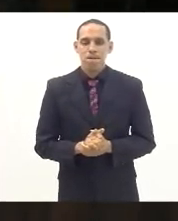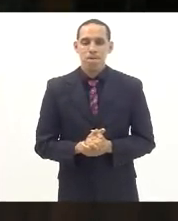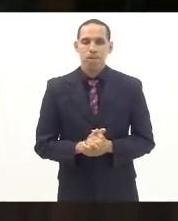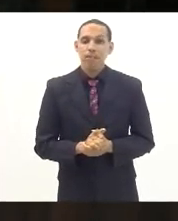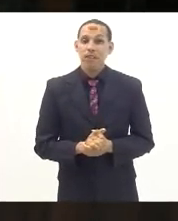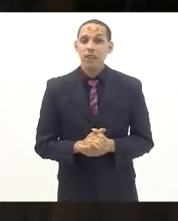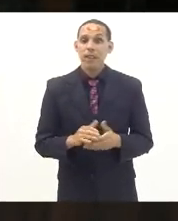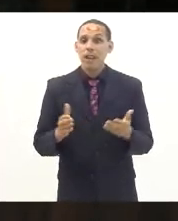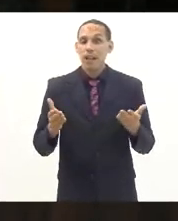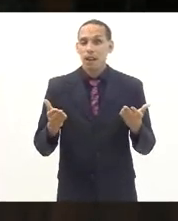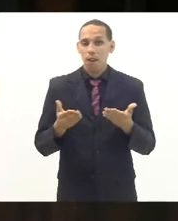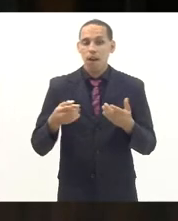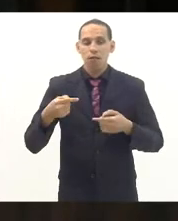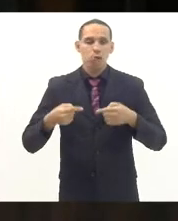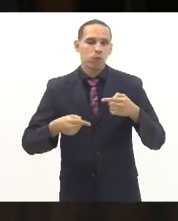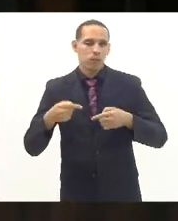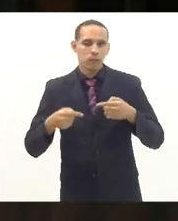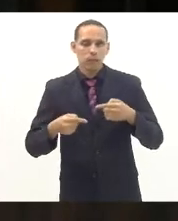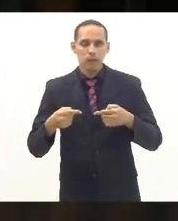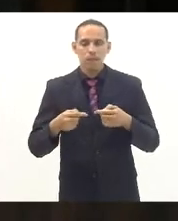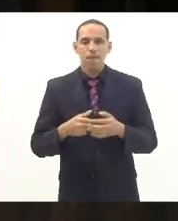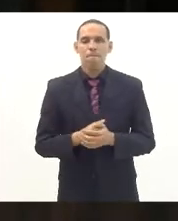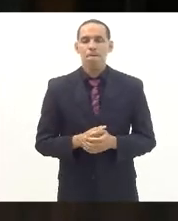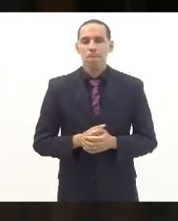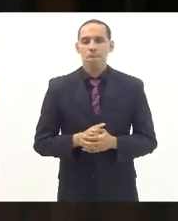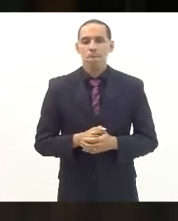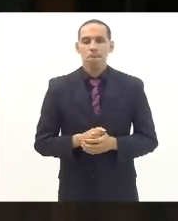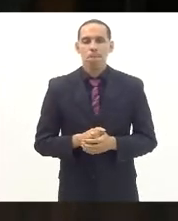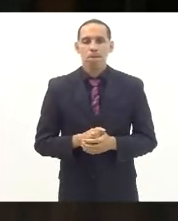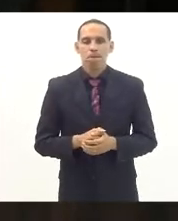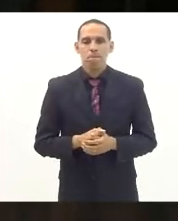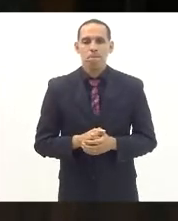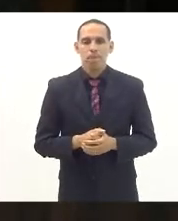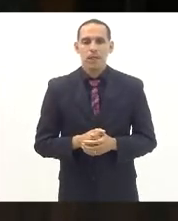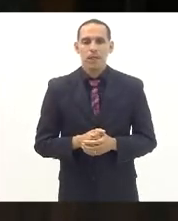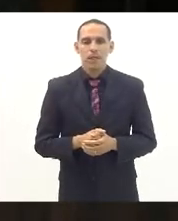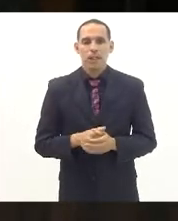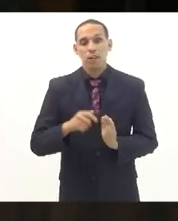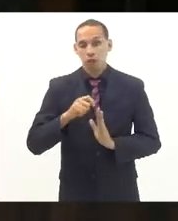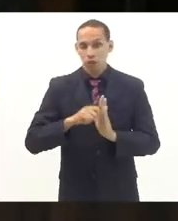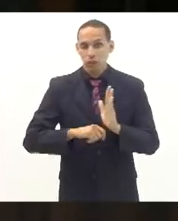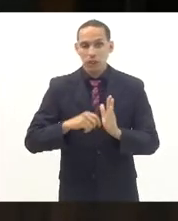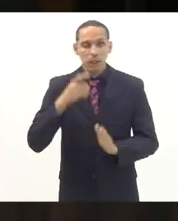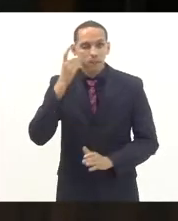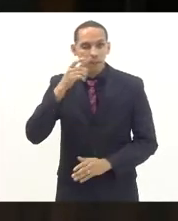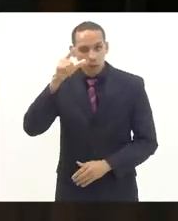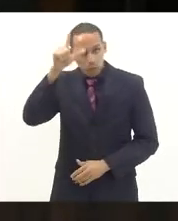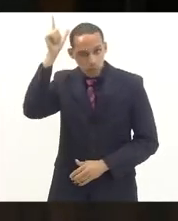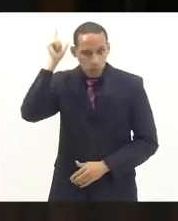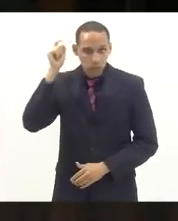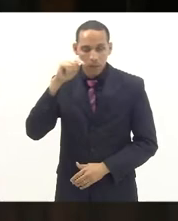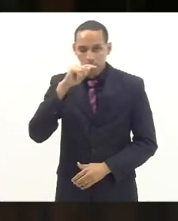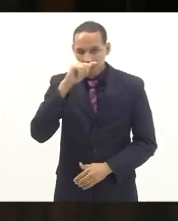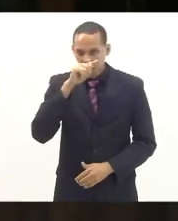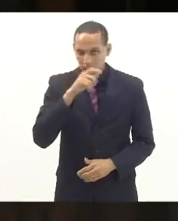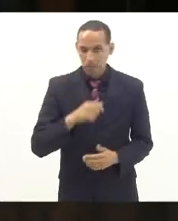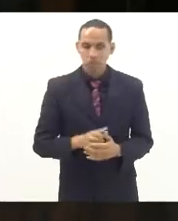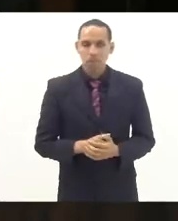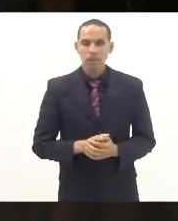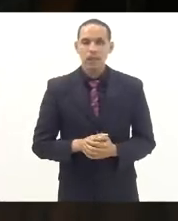e agora vamos a discussão queria são inscritos Deputado Luiz Paulo